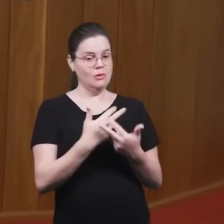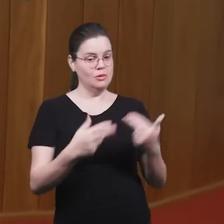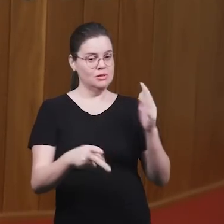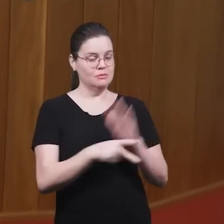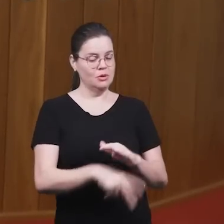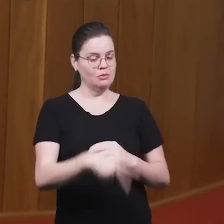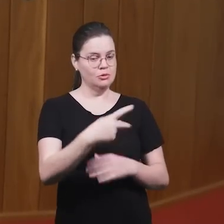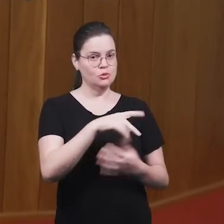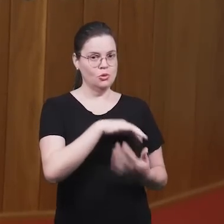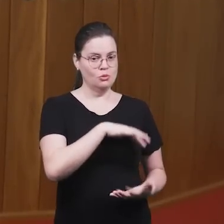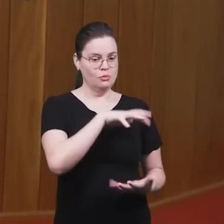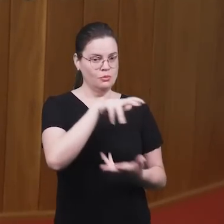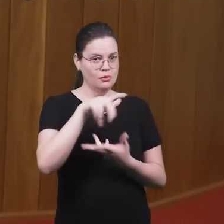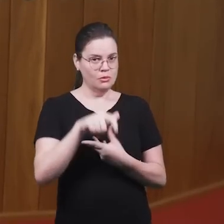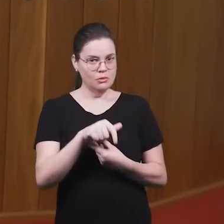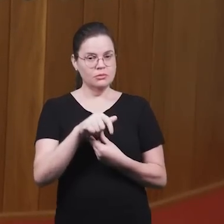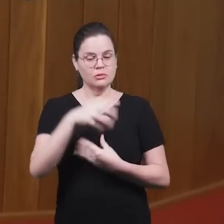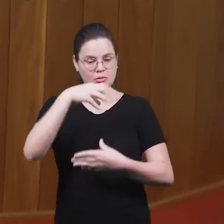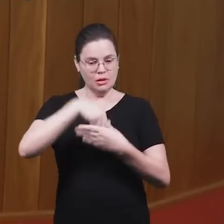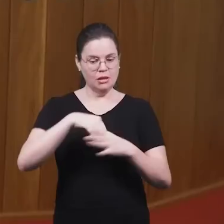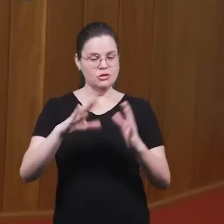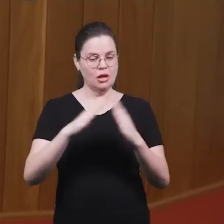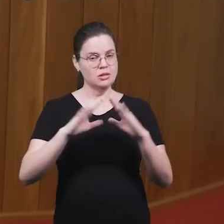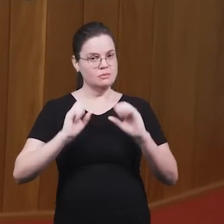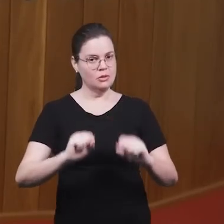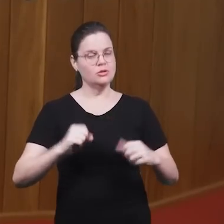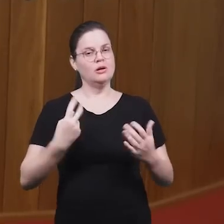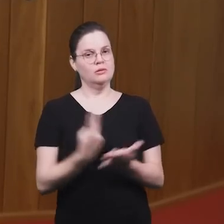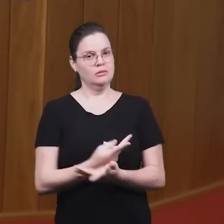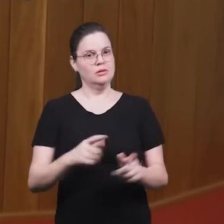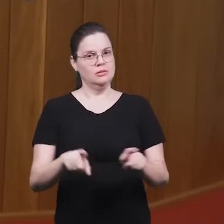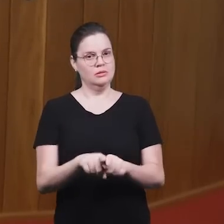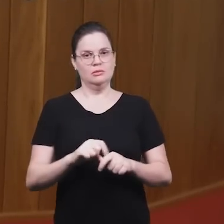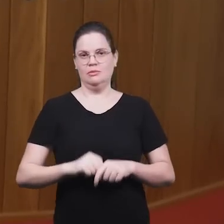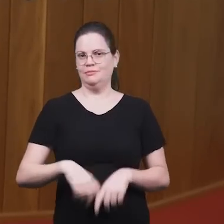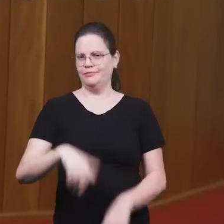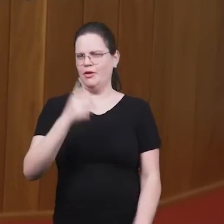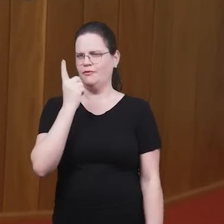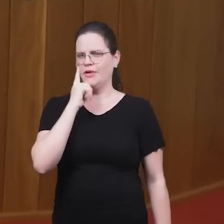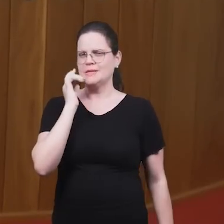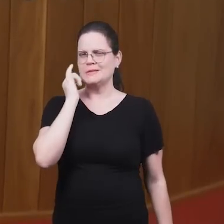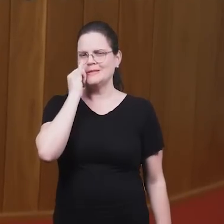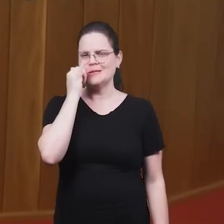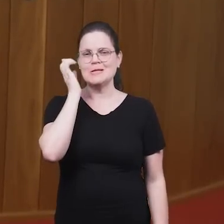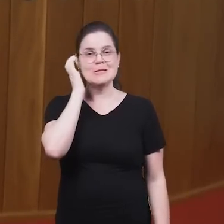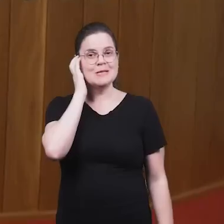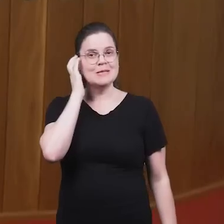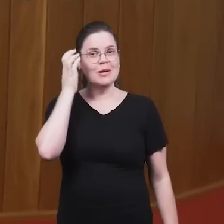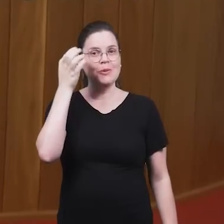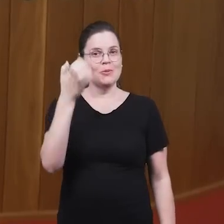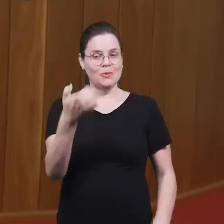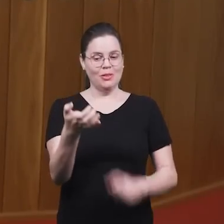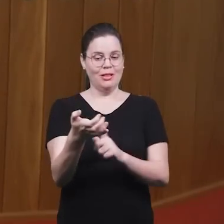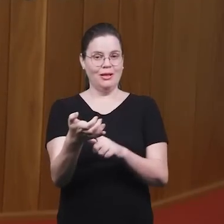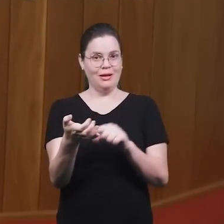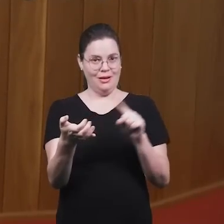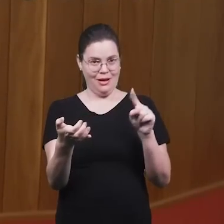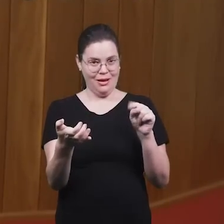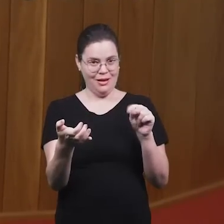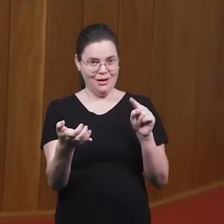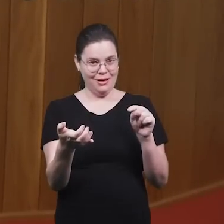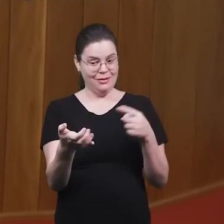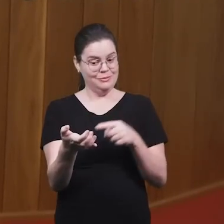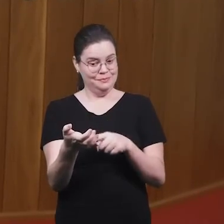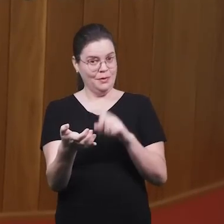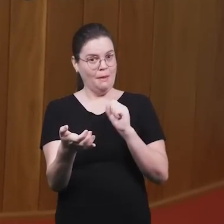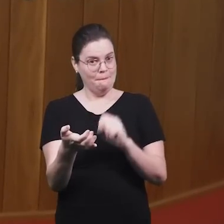do mundo podem estar dentro da nossa casa. Será que o celular é uma dessas coisas?